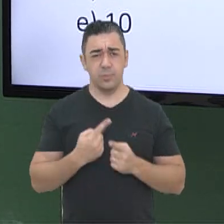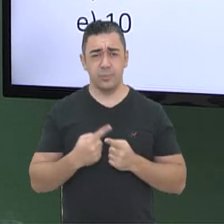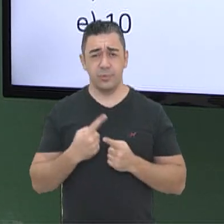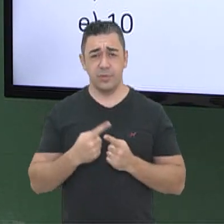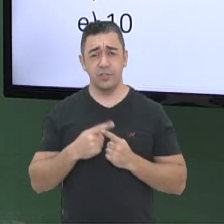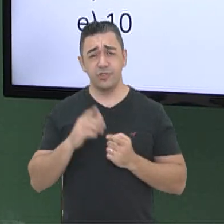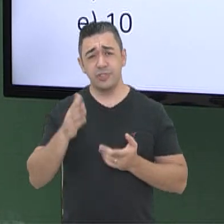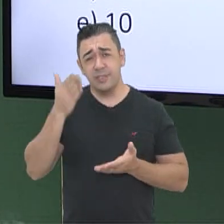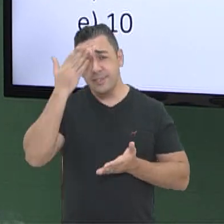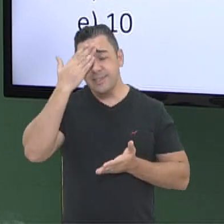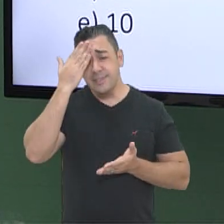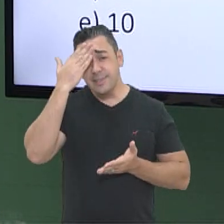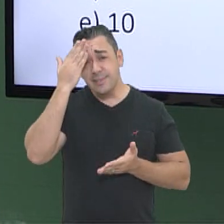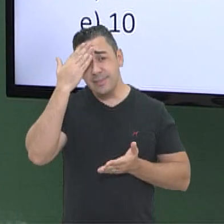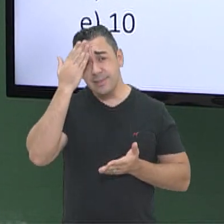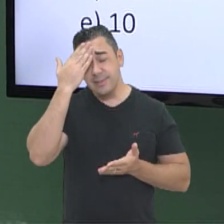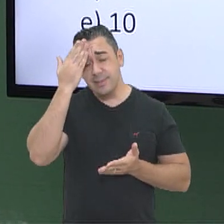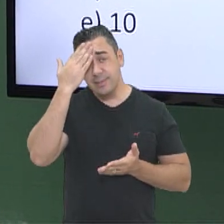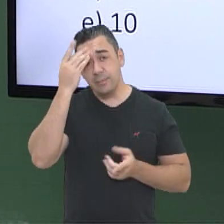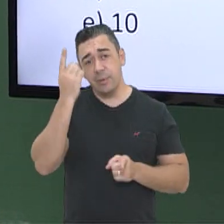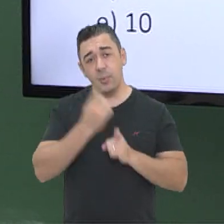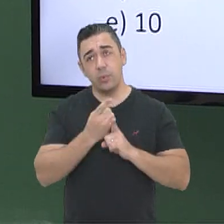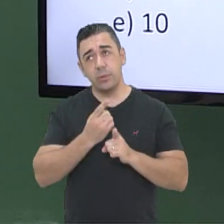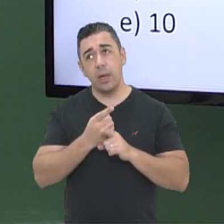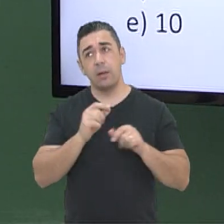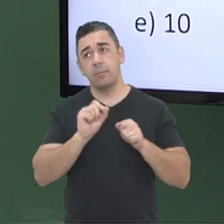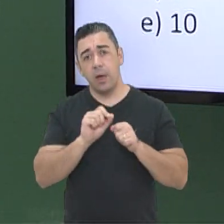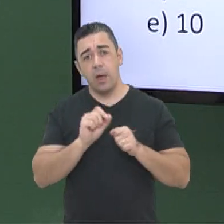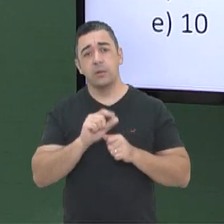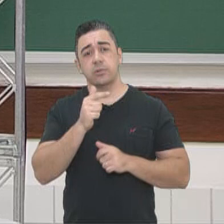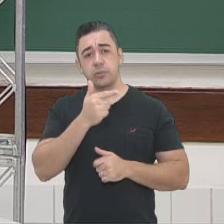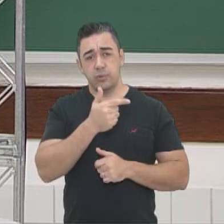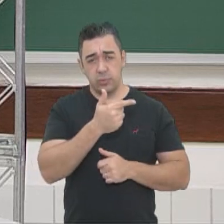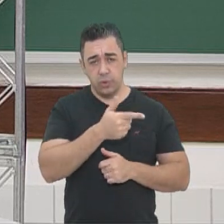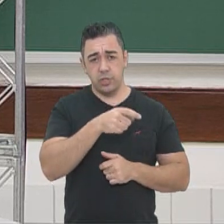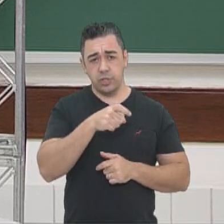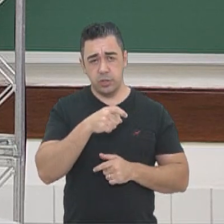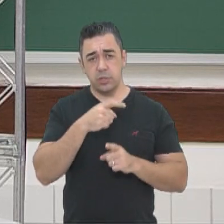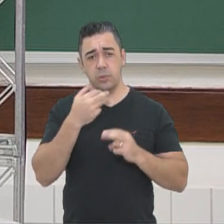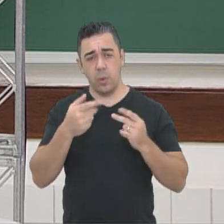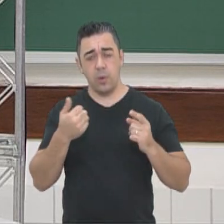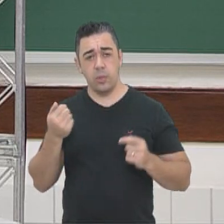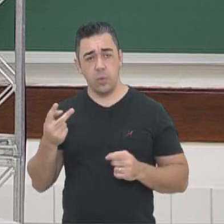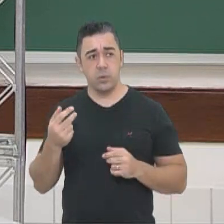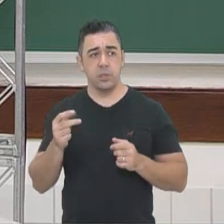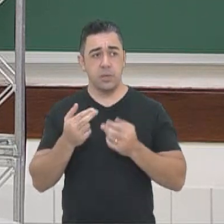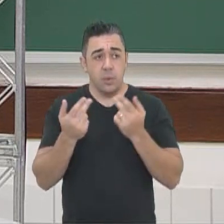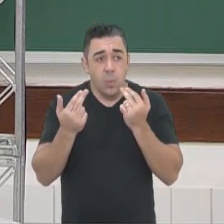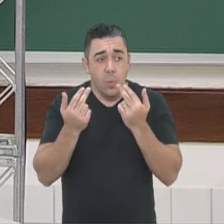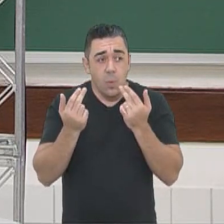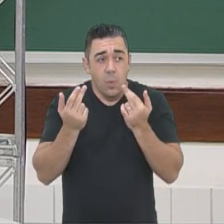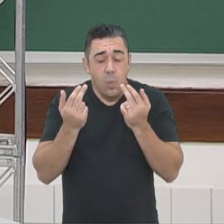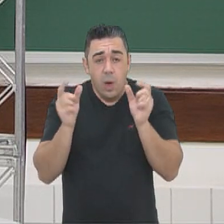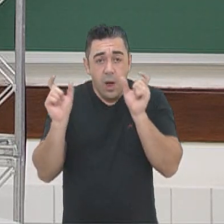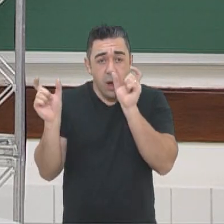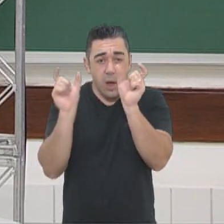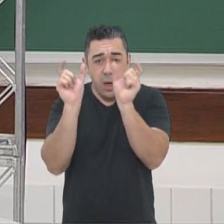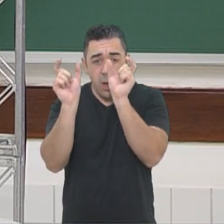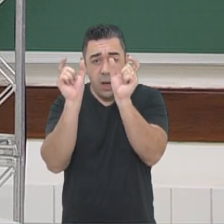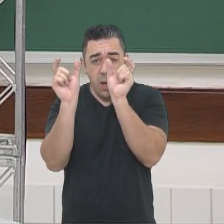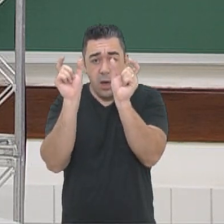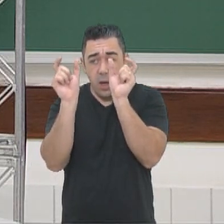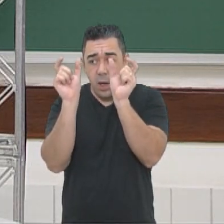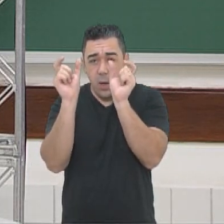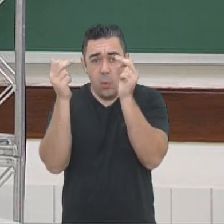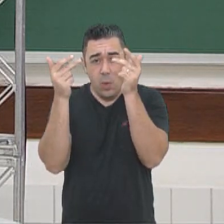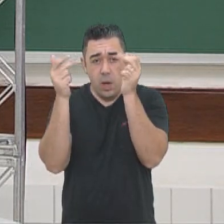aqui a gente já sabe de onde que vem essa ideia de fazer 2x igual a 12, porque eu posso igualar simplesmente os